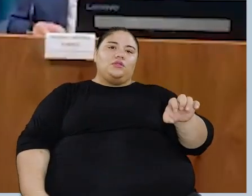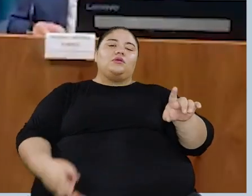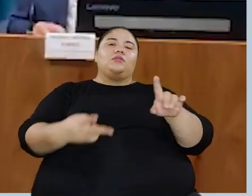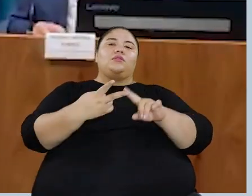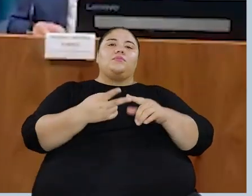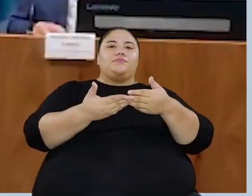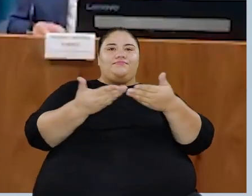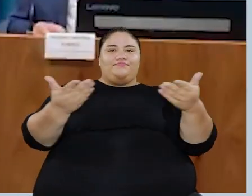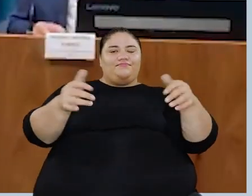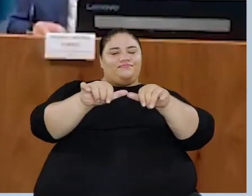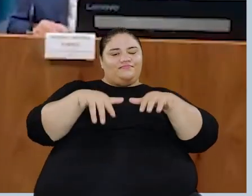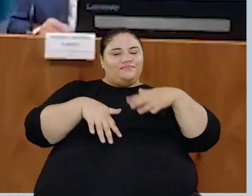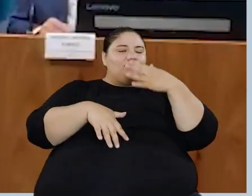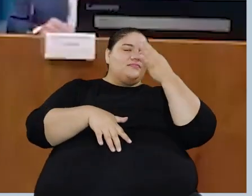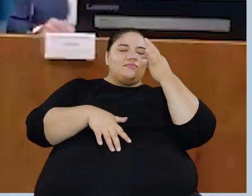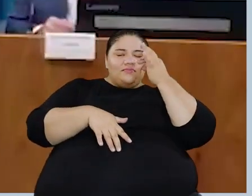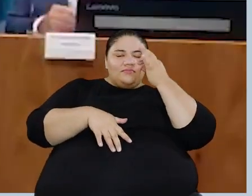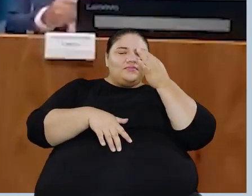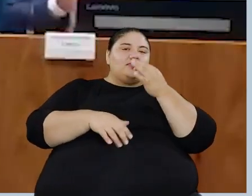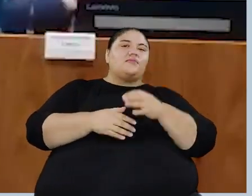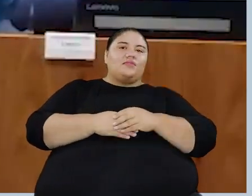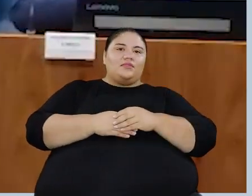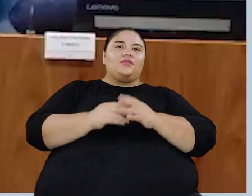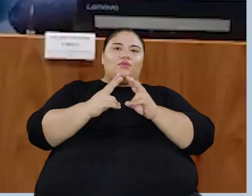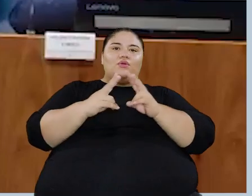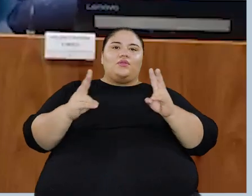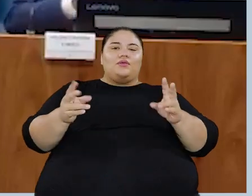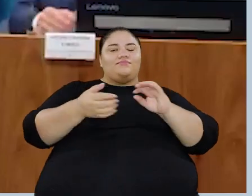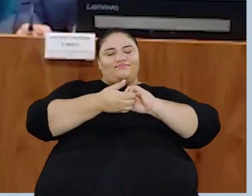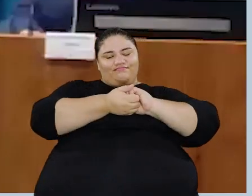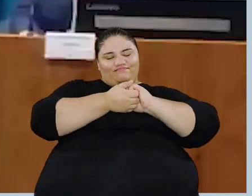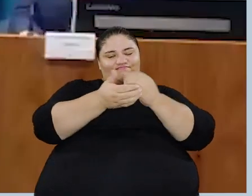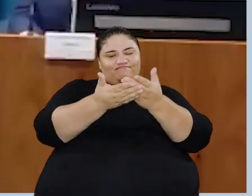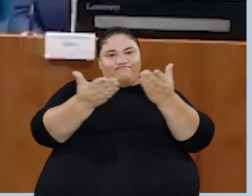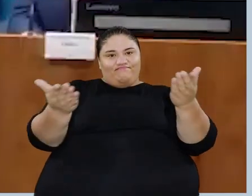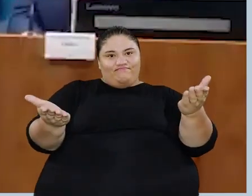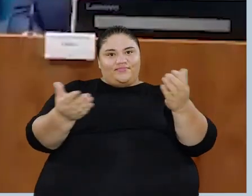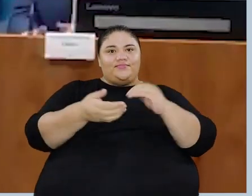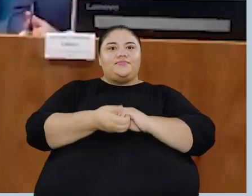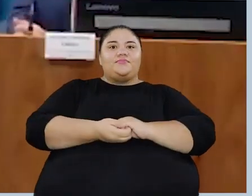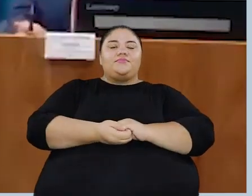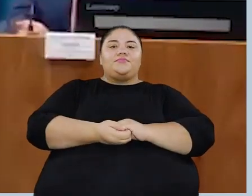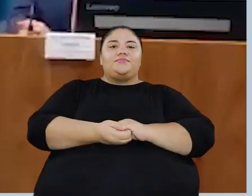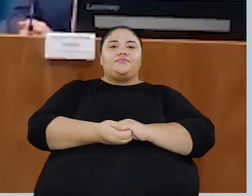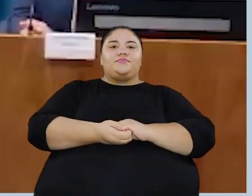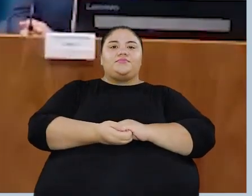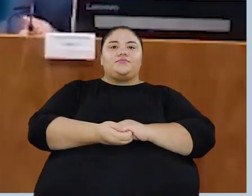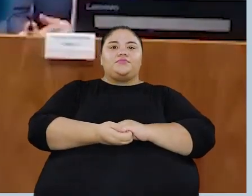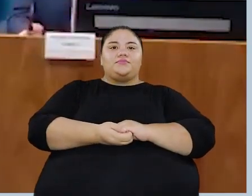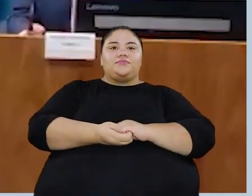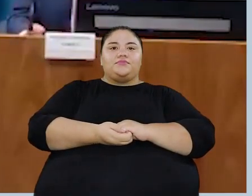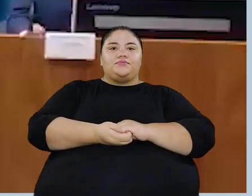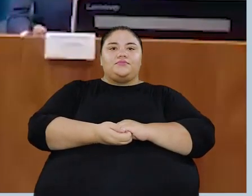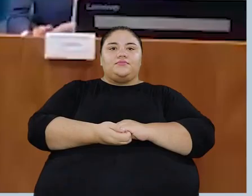a outra plateia que nos escuta presencialmente e online. Então, meus cumprimentos a todos